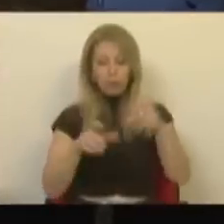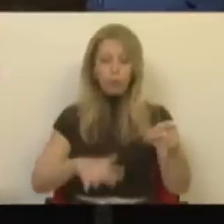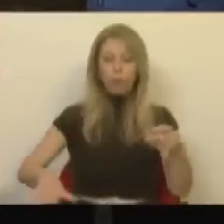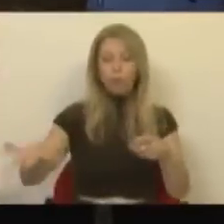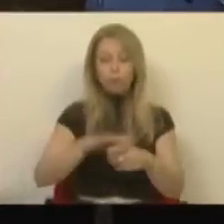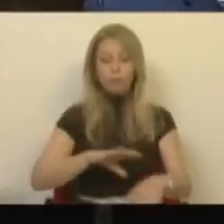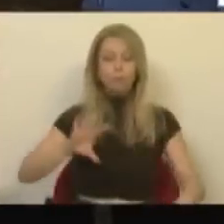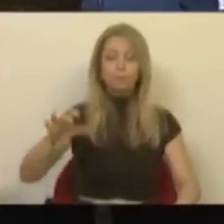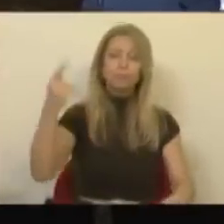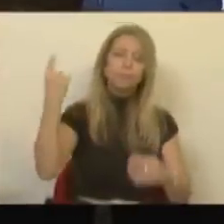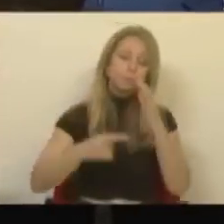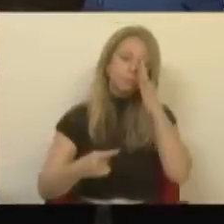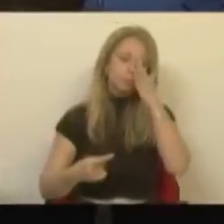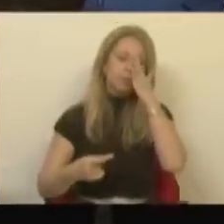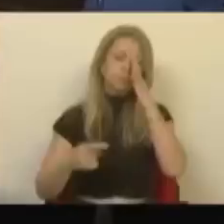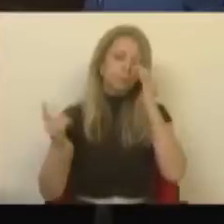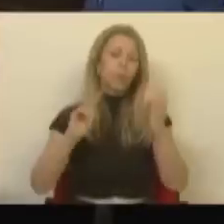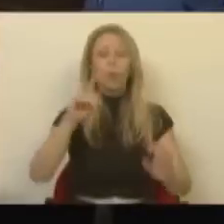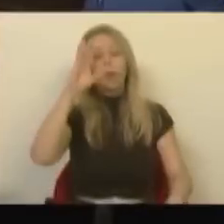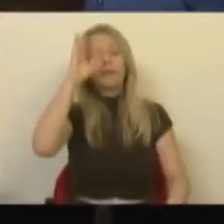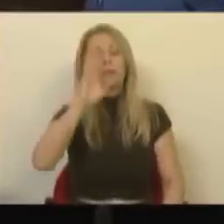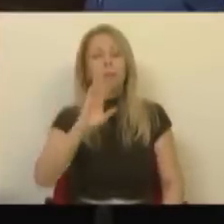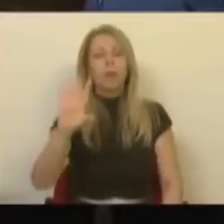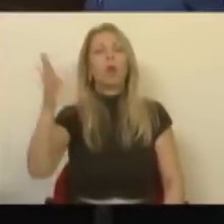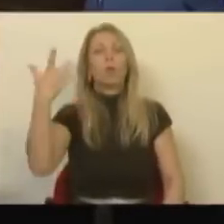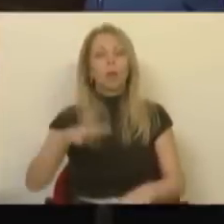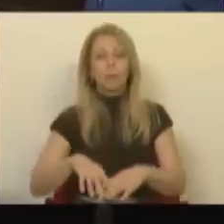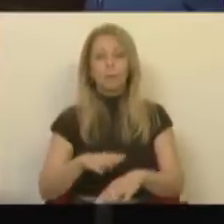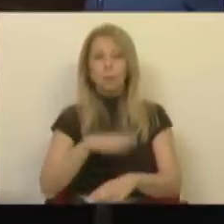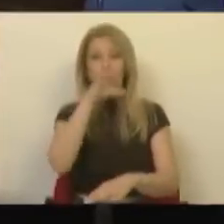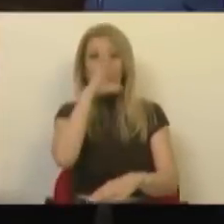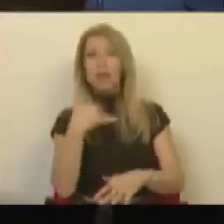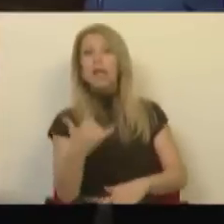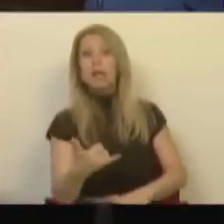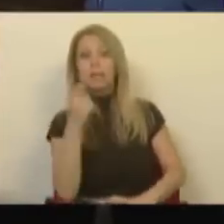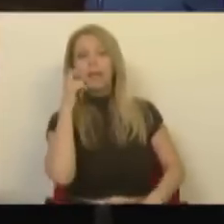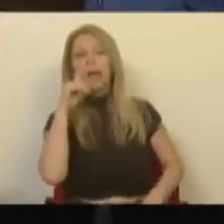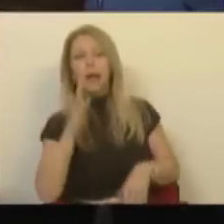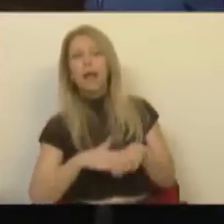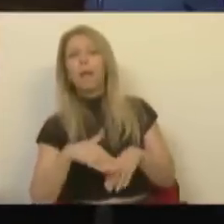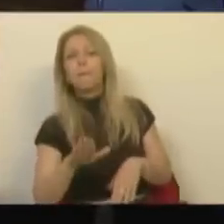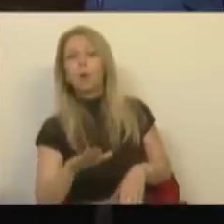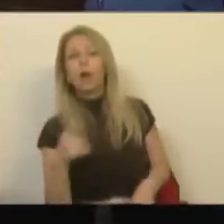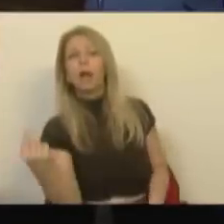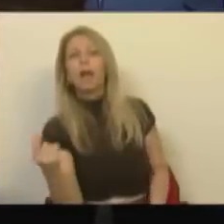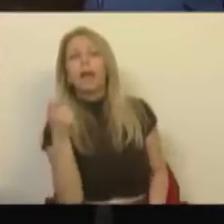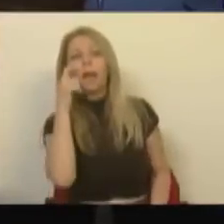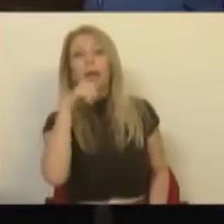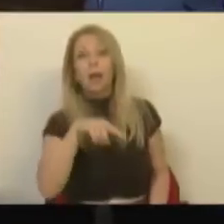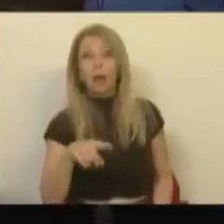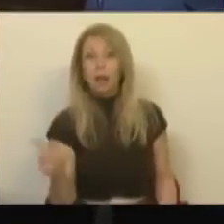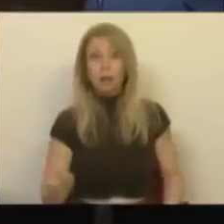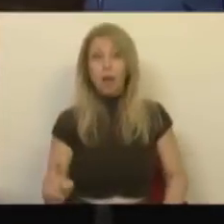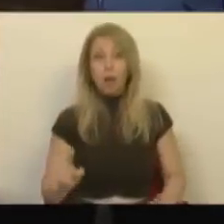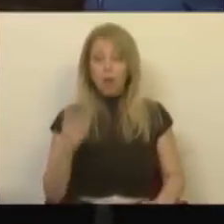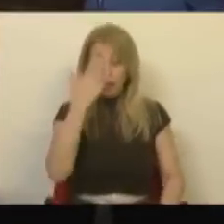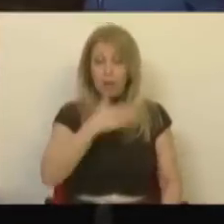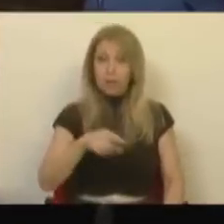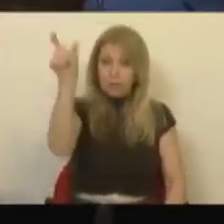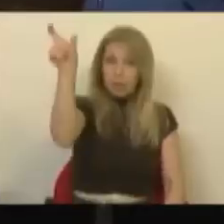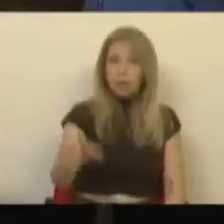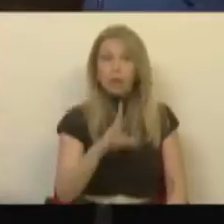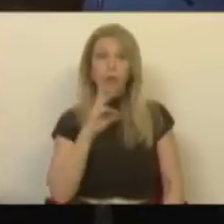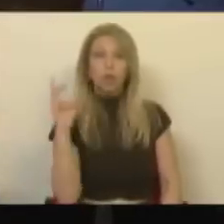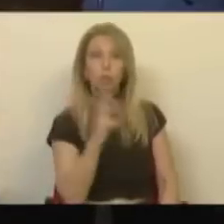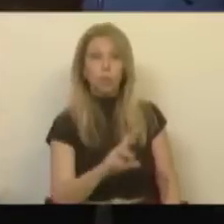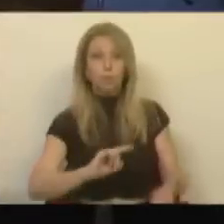exigem não é saber quando muda o próximo membro do governo mas se vai dar as respostas que são necessárias para enfrentar os